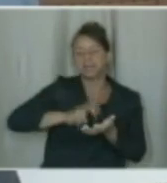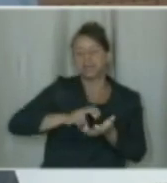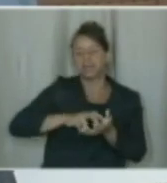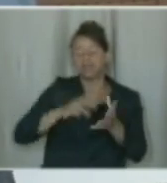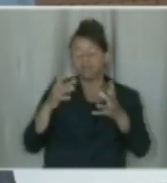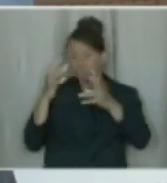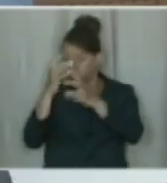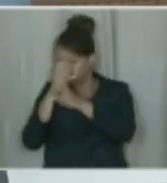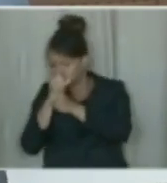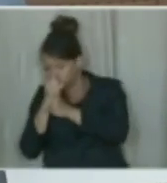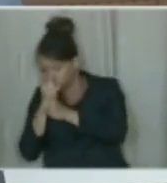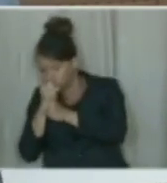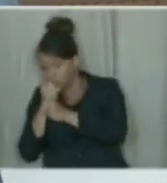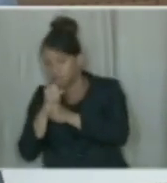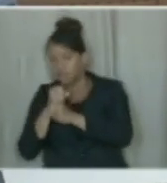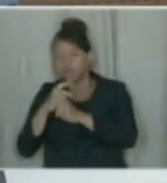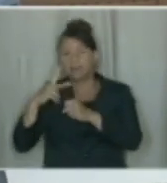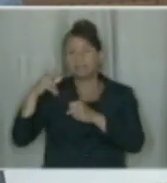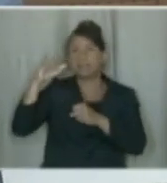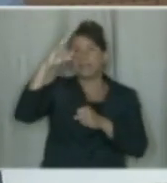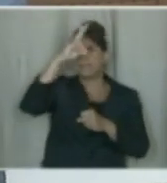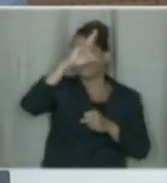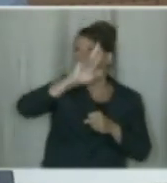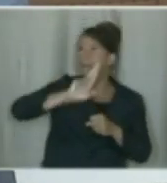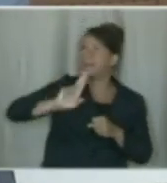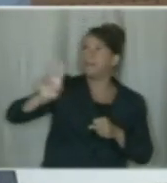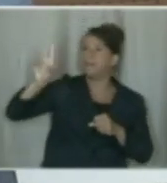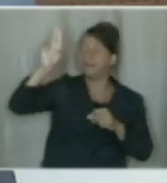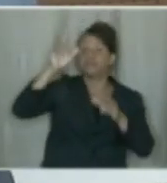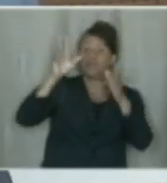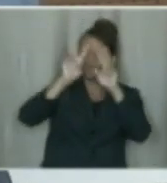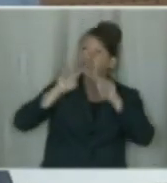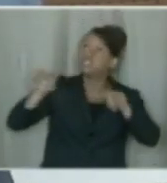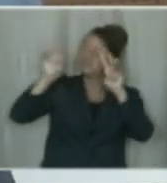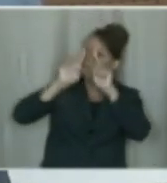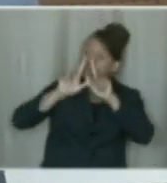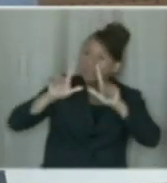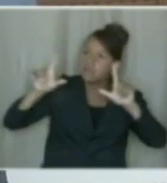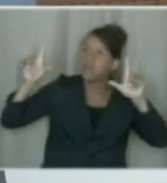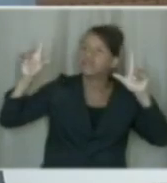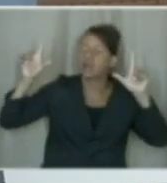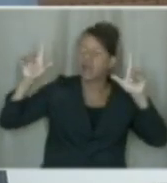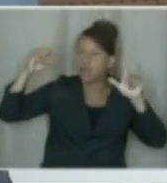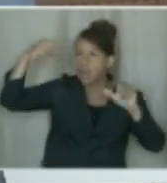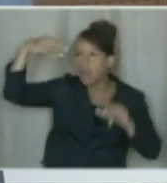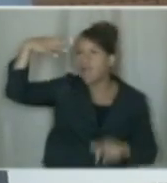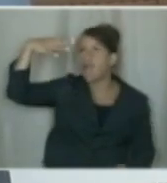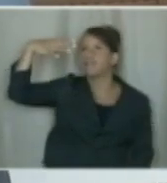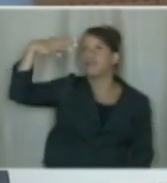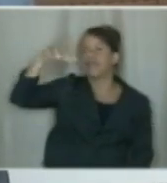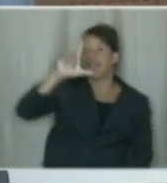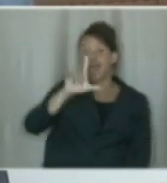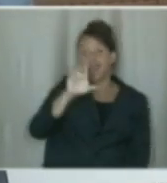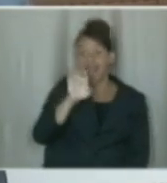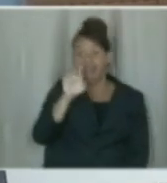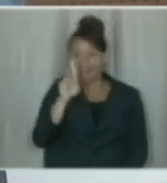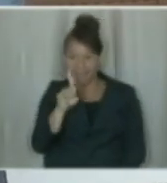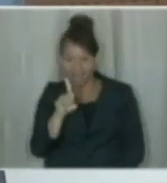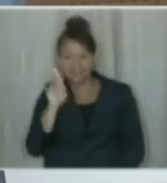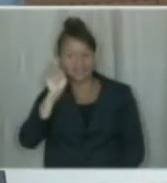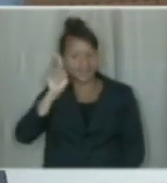escuro. E com a podação lá, vai dar uma visibilidade melhor, com as lâmpadas que lá estão de LED,